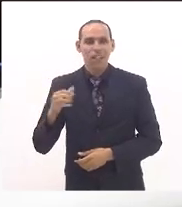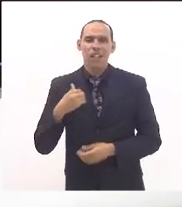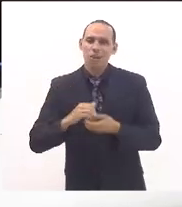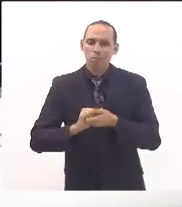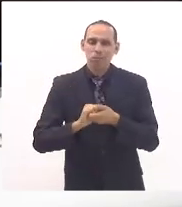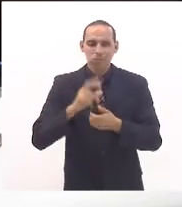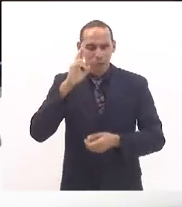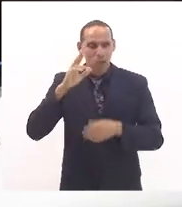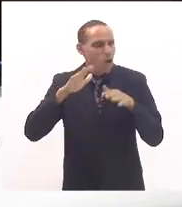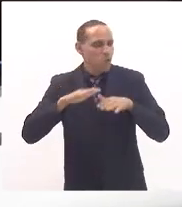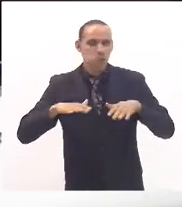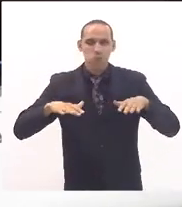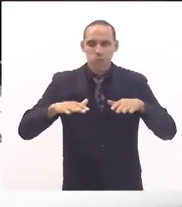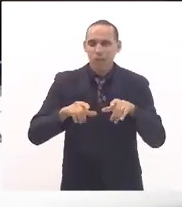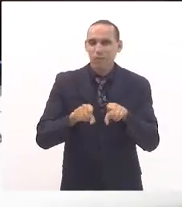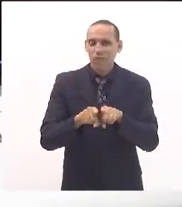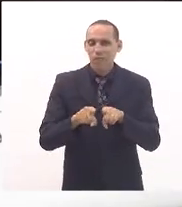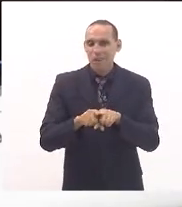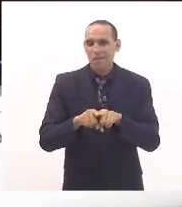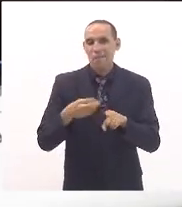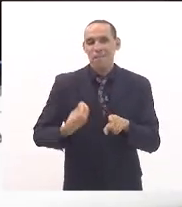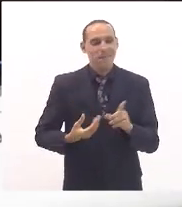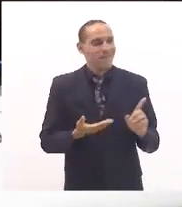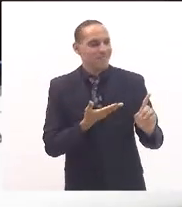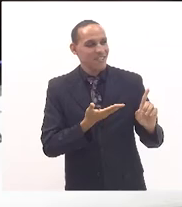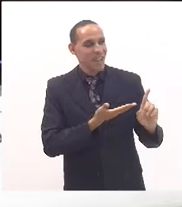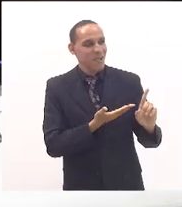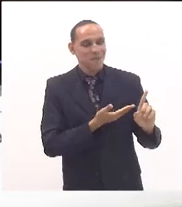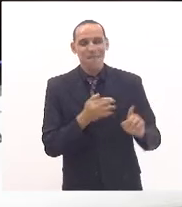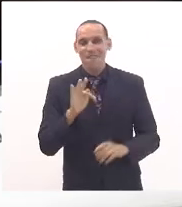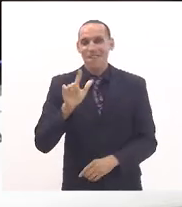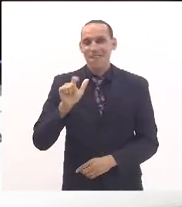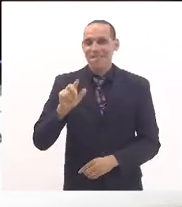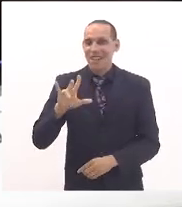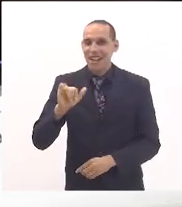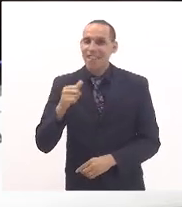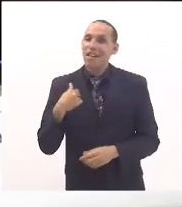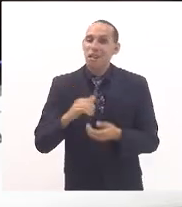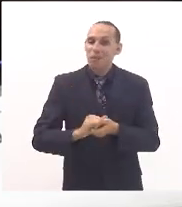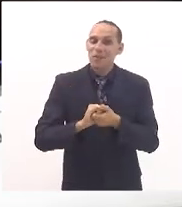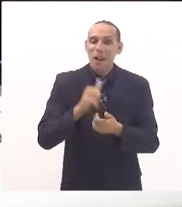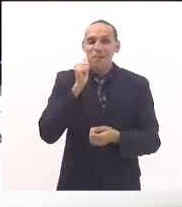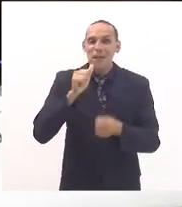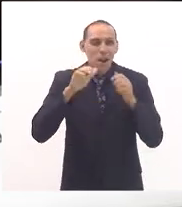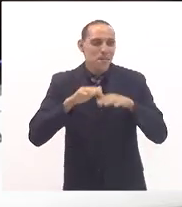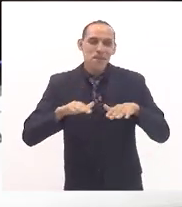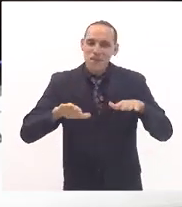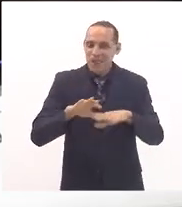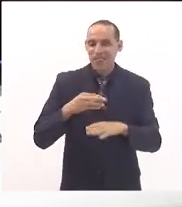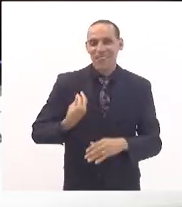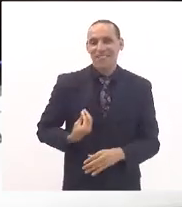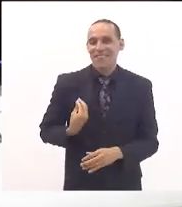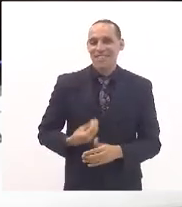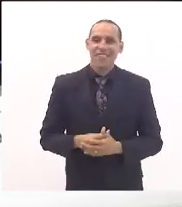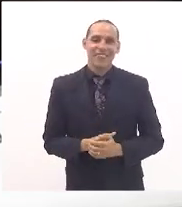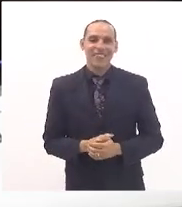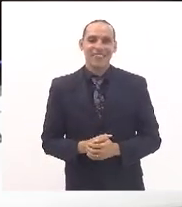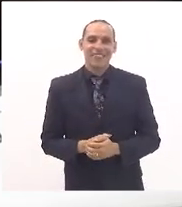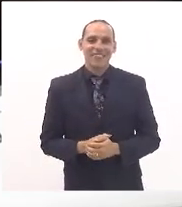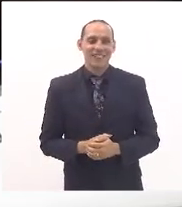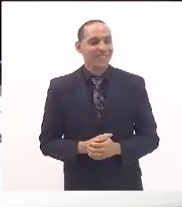aqui presentes minha querida amiga Flávia na pessoa de quem o saldo todas as mulheres aqui presente